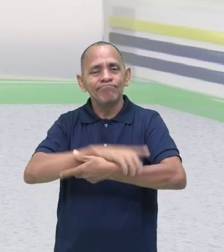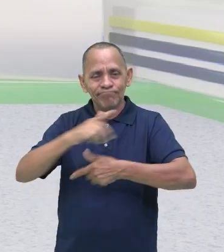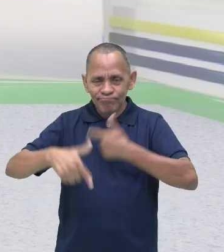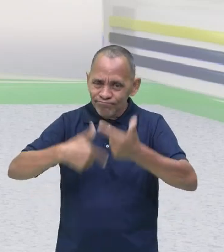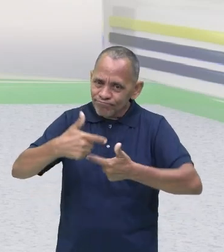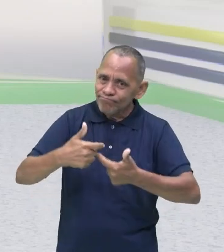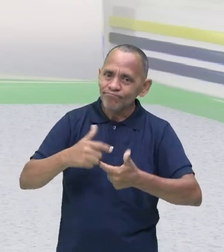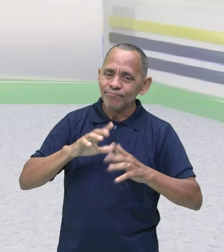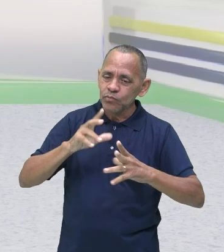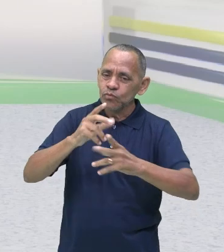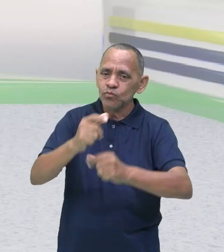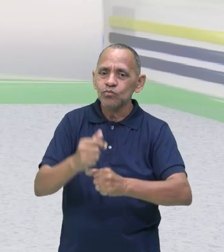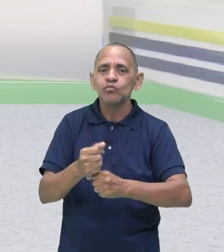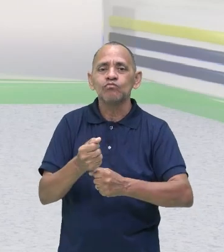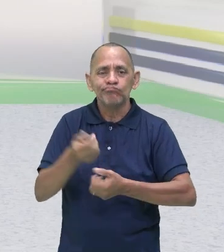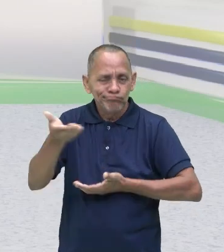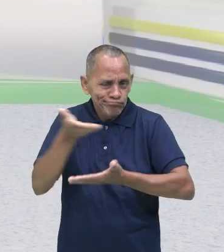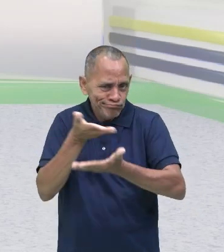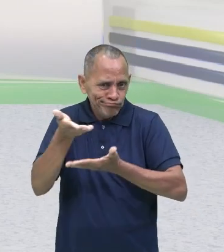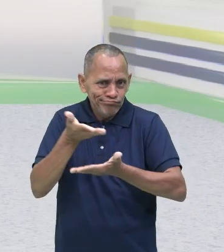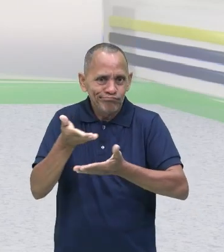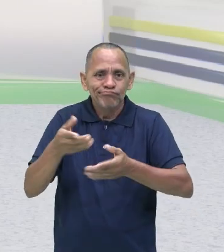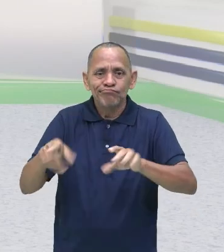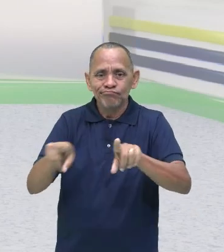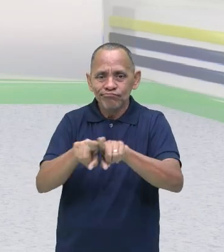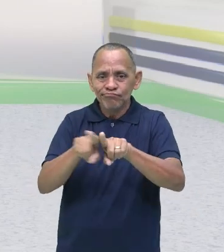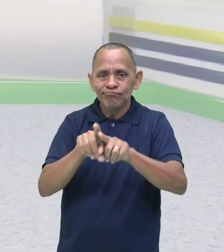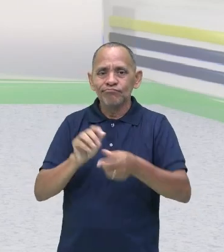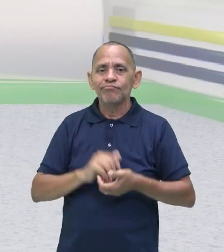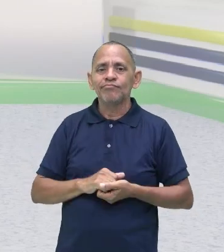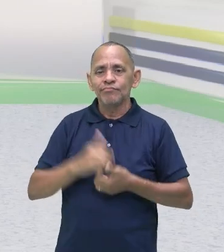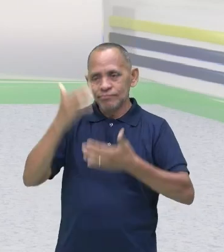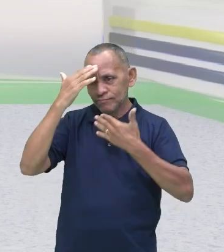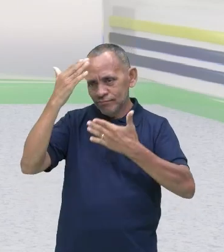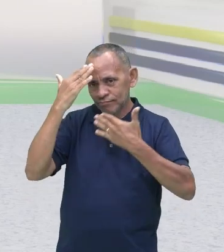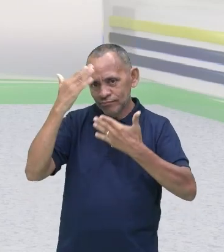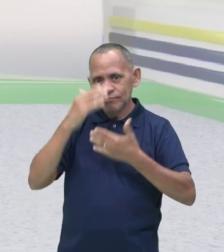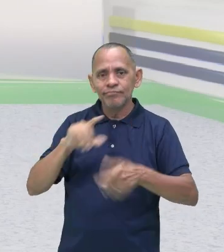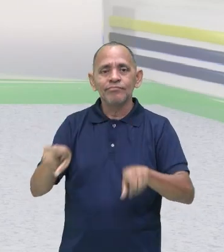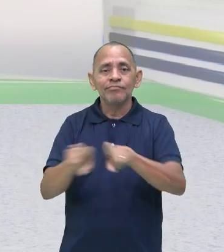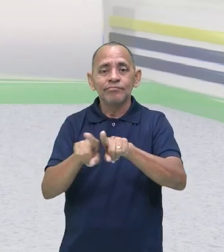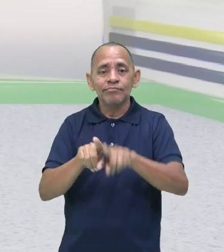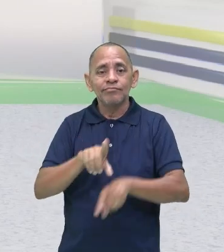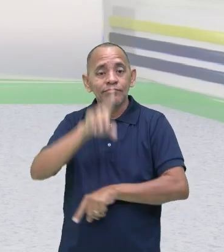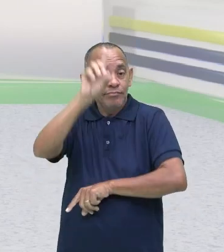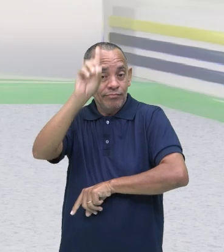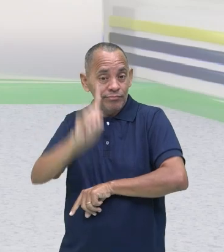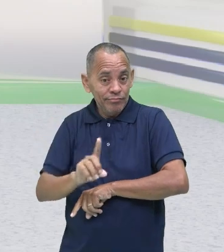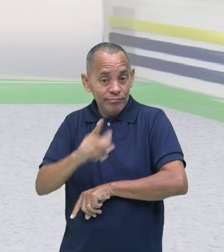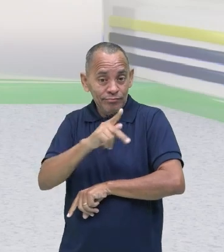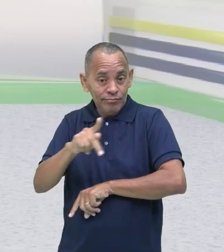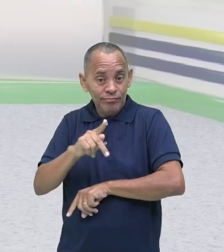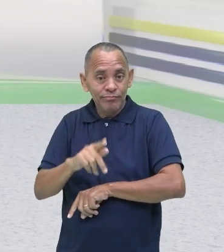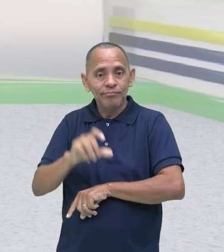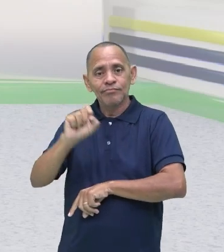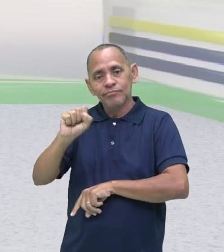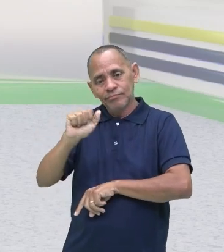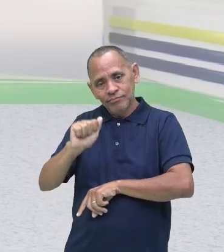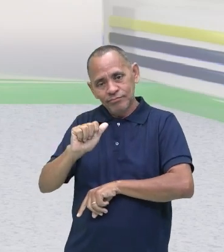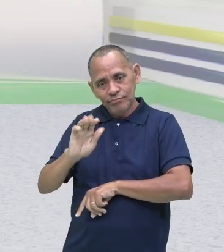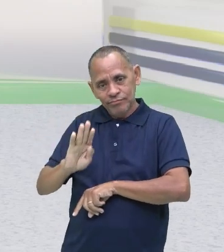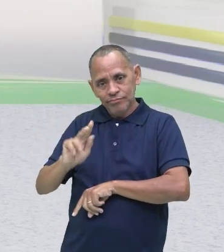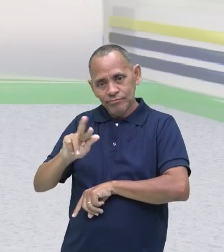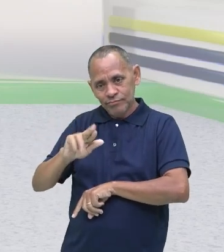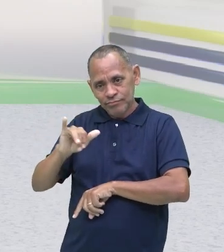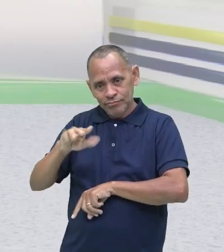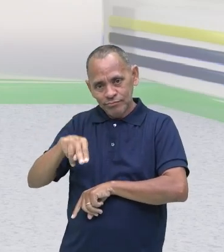em colaboração, né, professora Kaellen? Agradecer também a nossa diretora, a professora Sabrina. Agradecer também a nossa